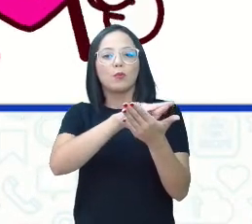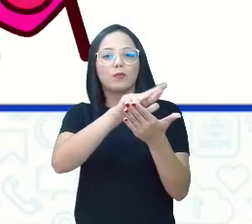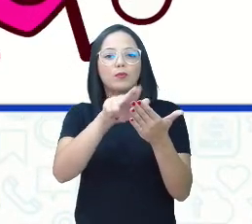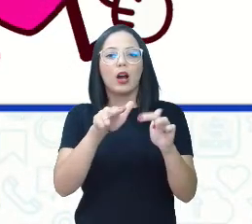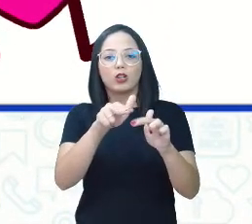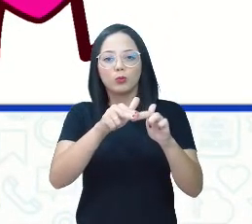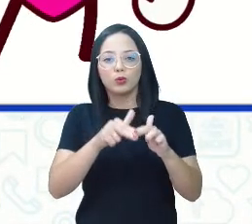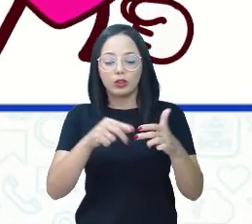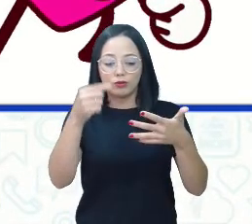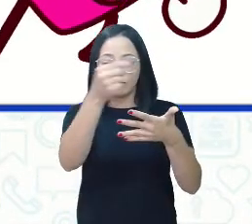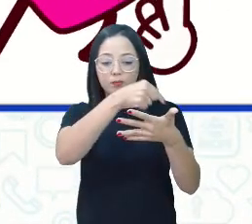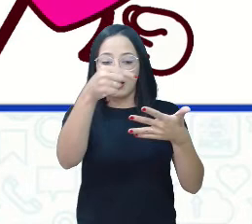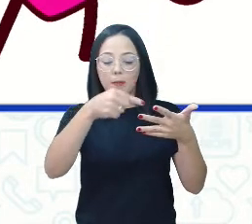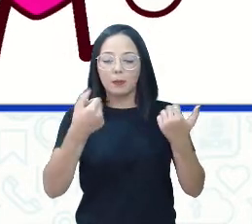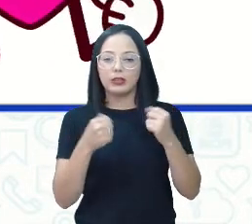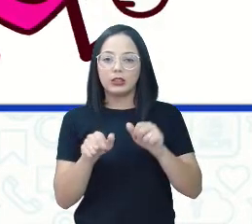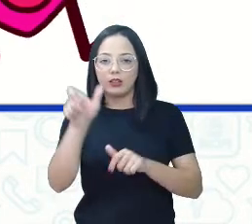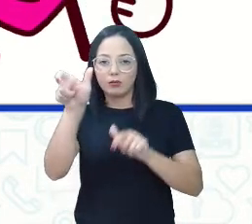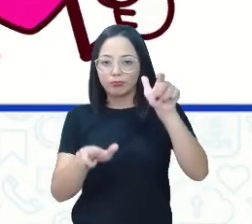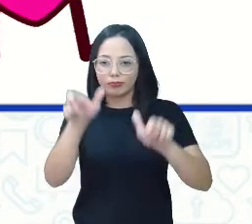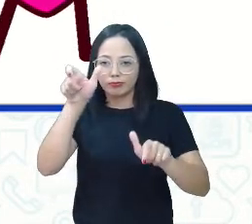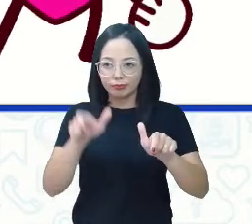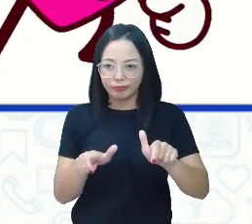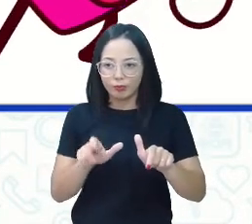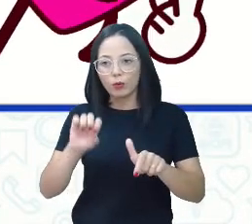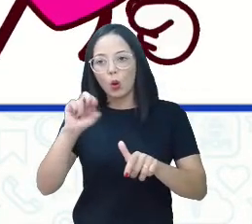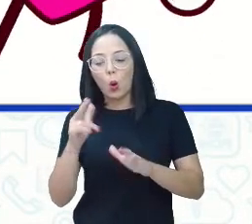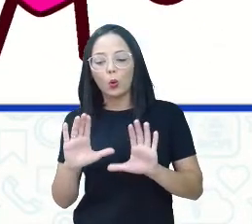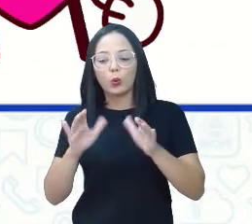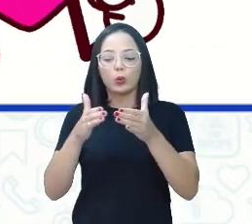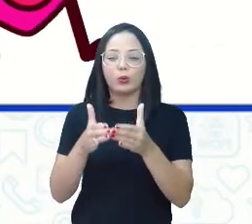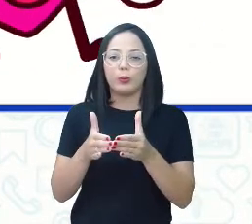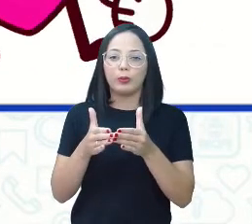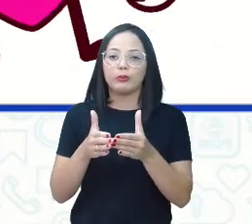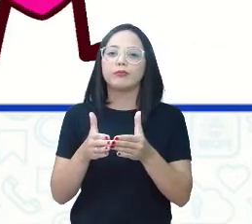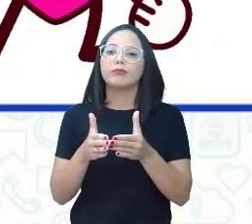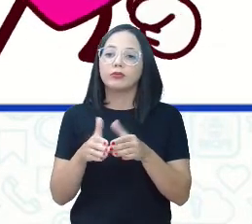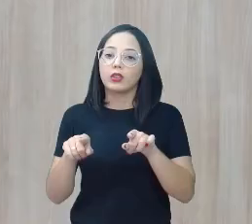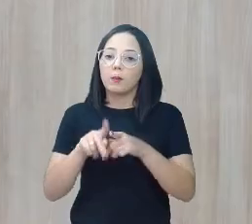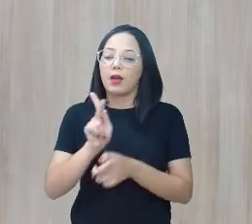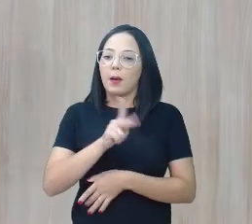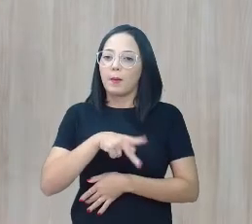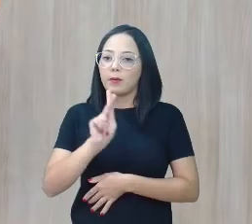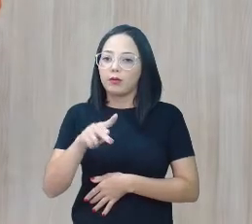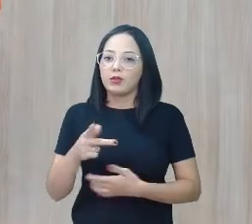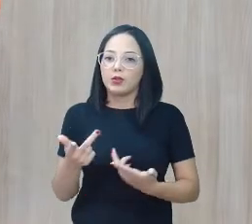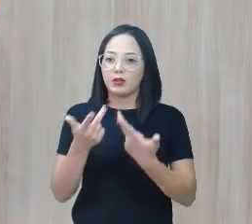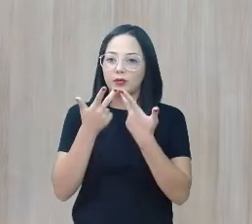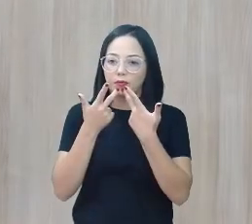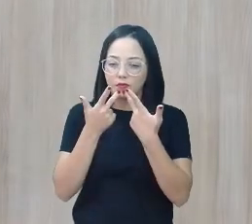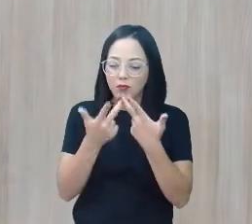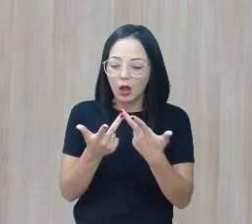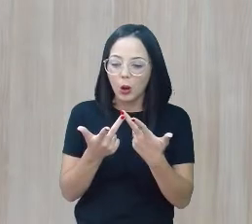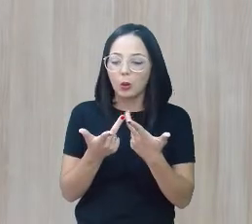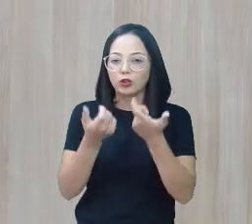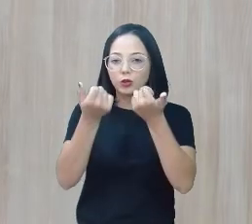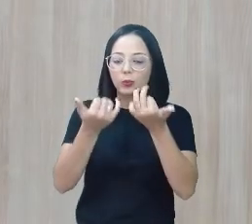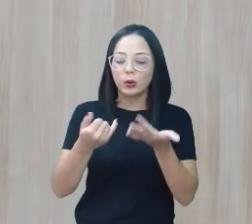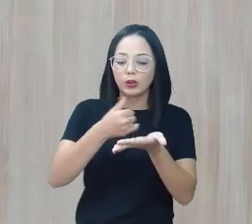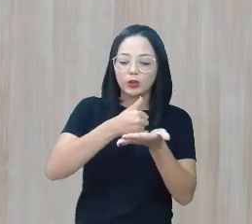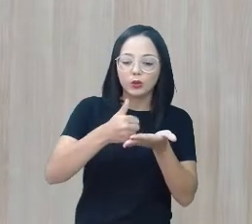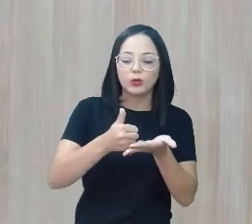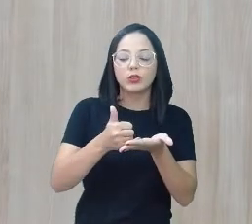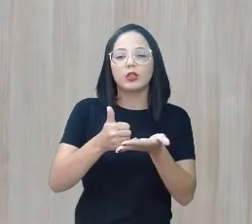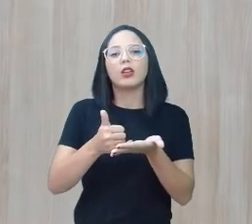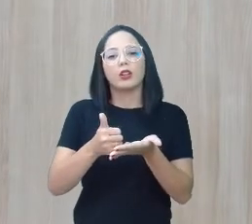as necessidades do indivíduo ou do grupo, como a professora Viviane introduziu lá no meio